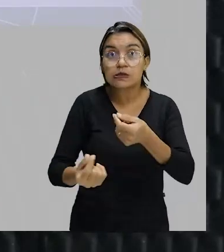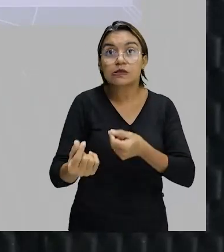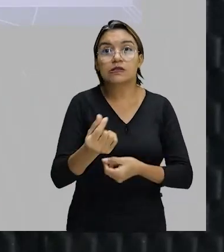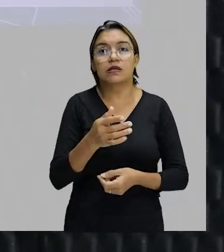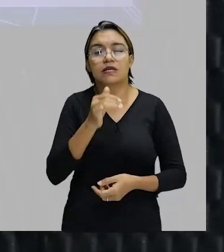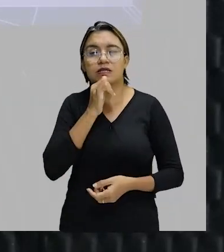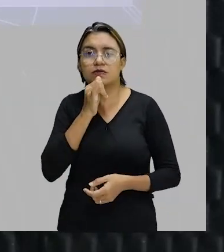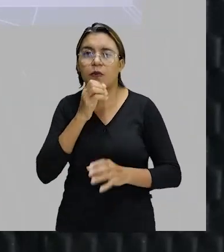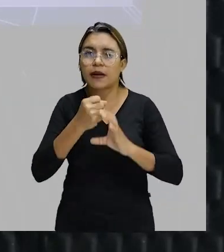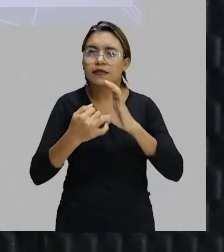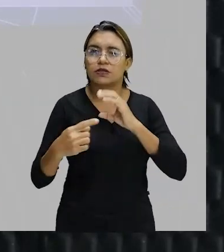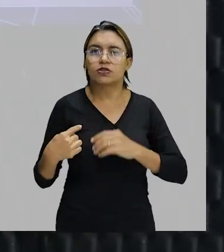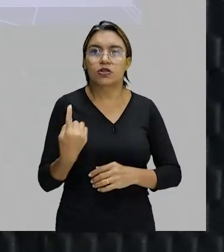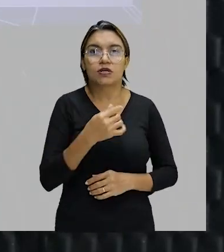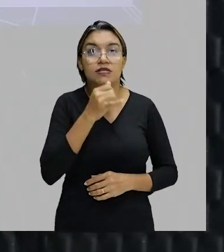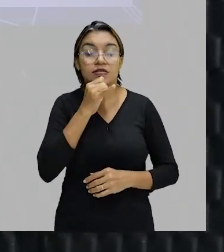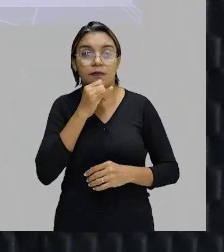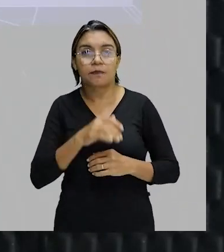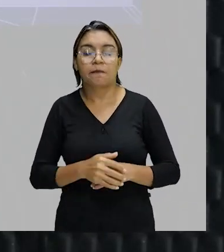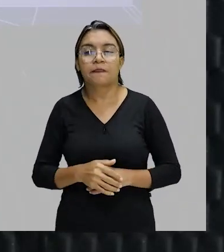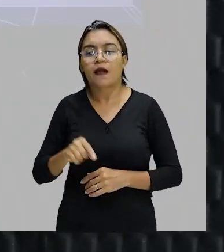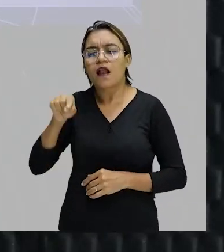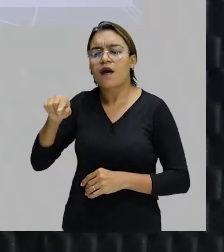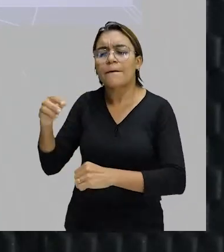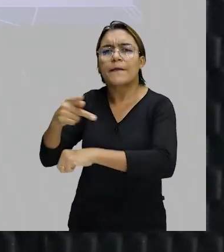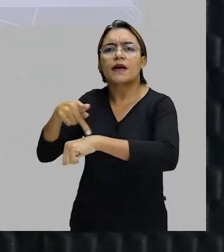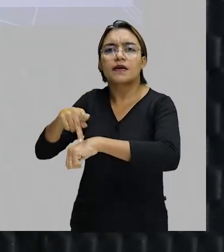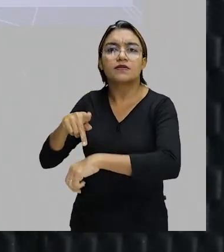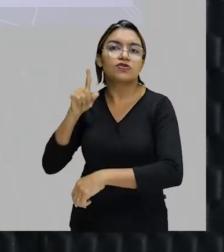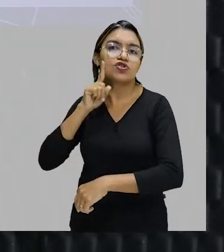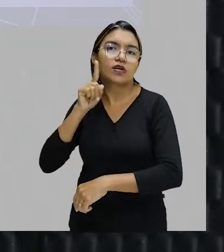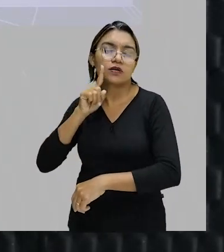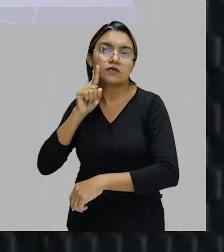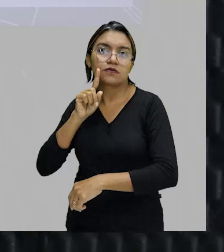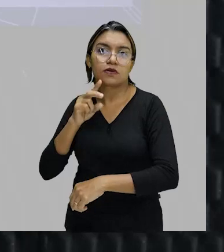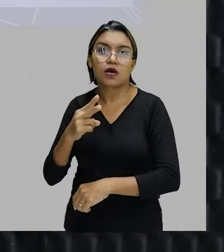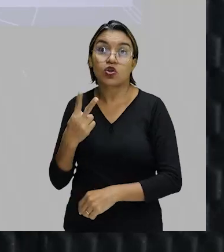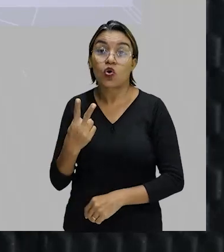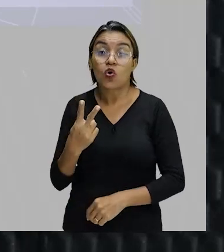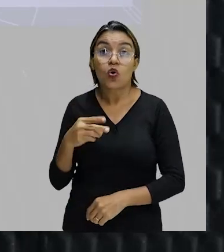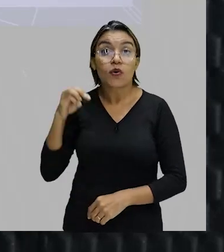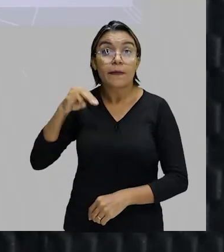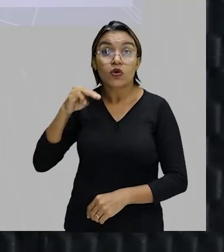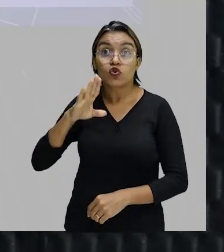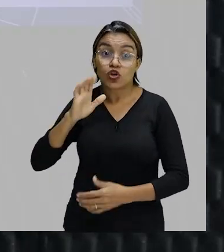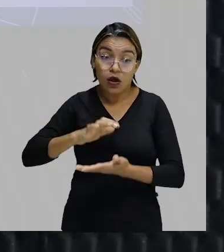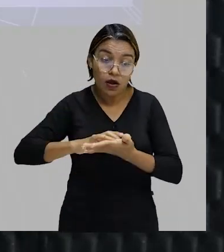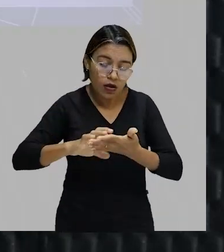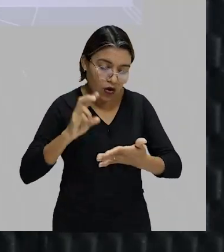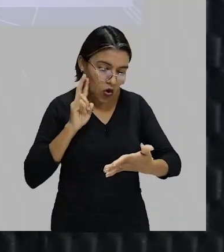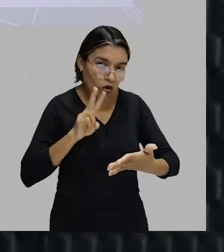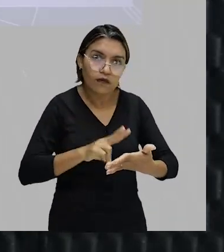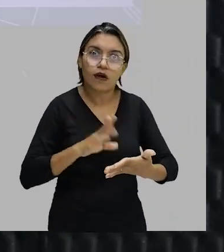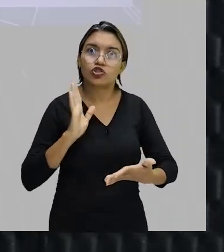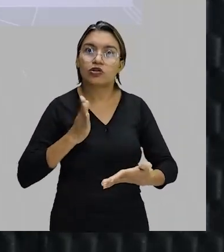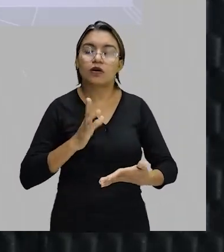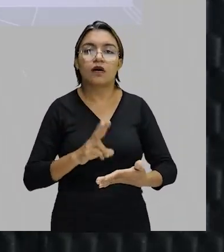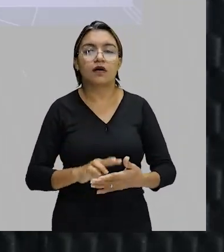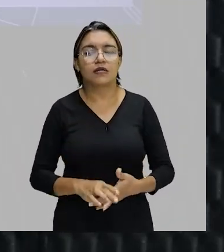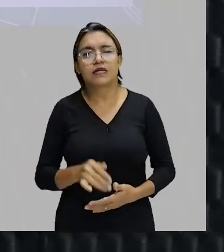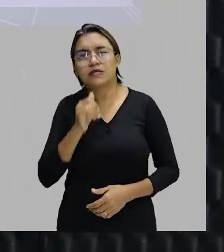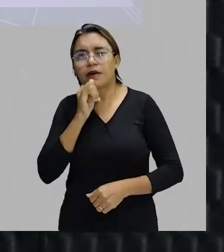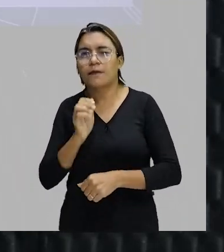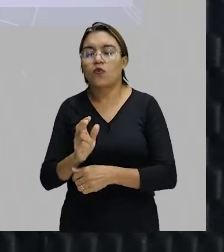característica muito nossa, aconteceu alguma coisa lá nos Estados Unidos. 2 minutos depois, tu já tem vídeo aqui na palma da tua mão. Eu quero comprar, por exemplo,